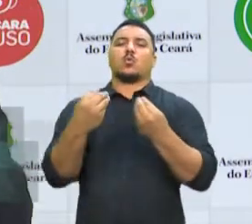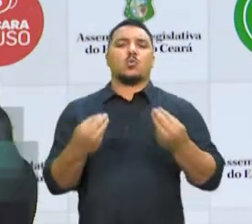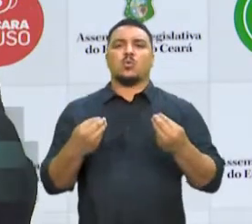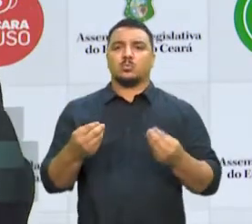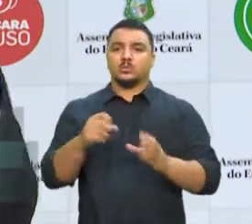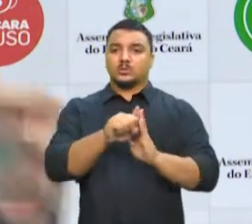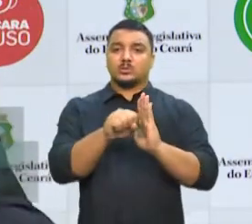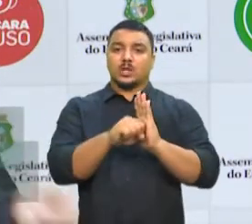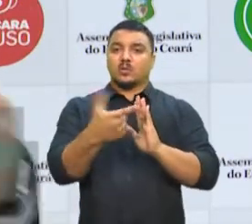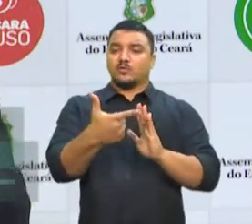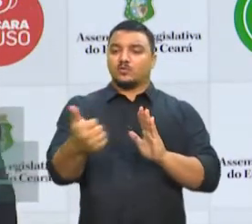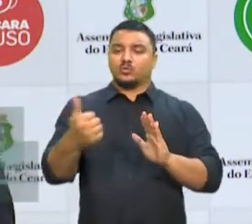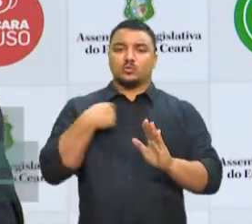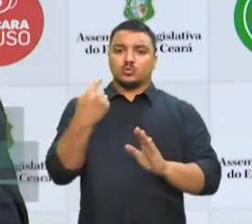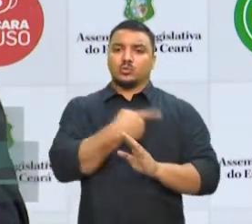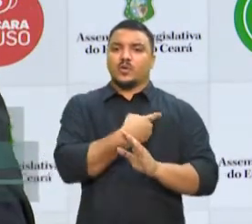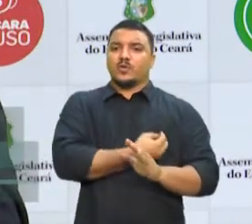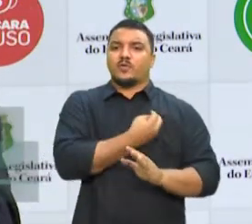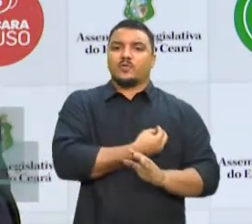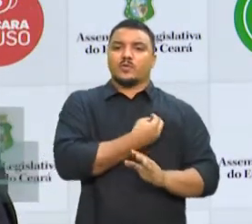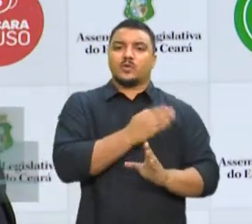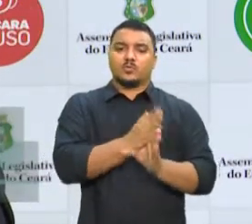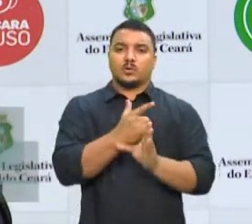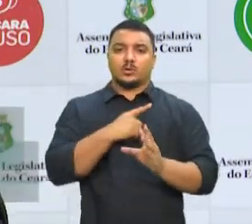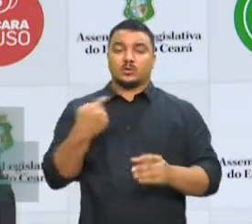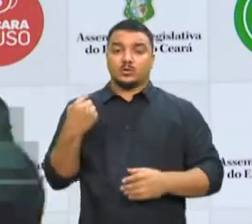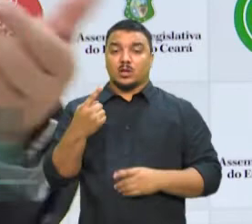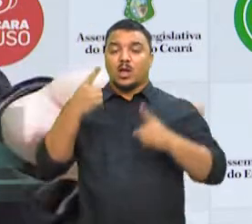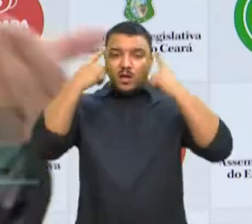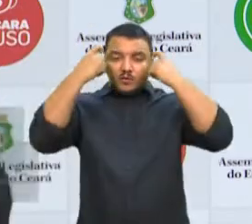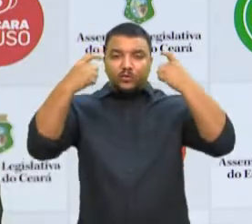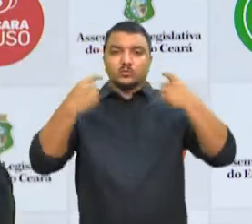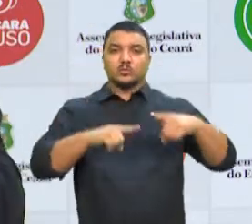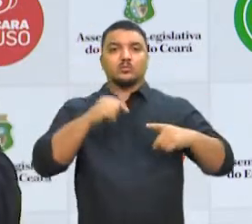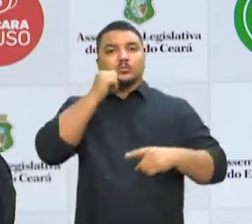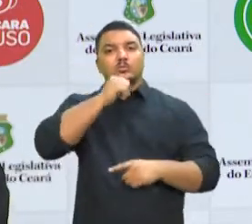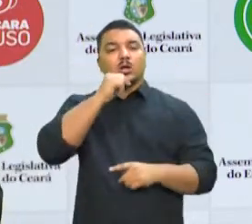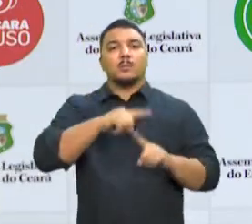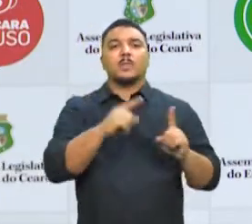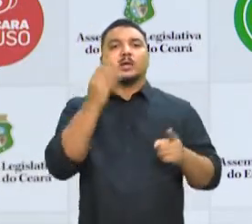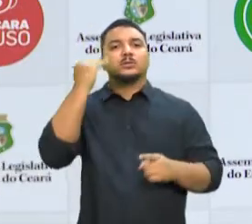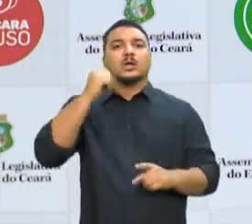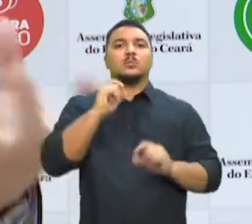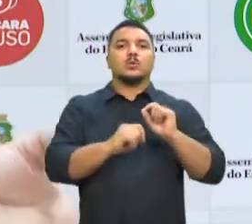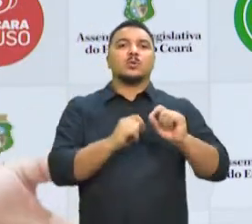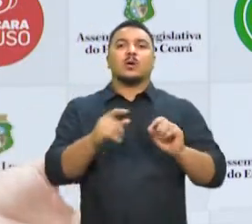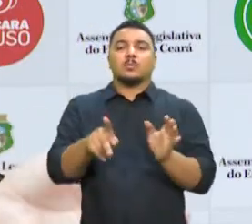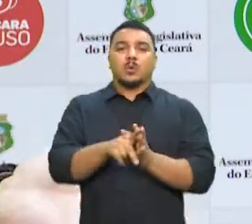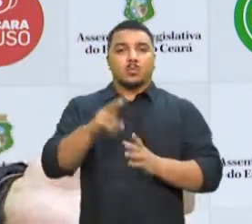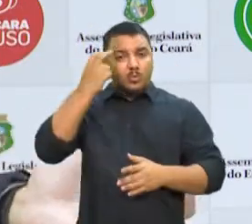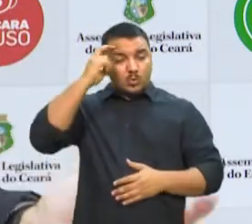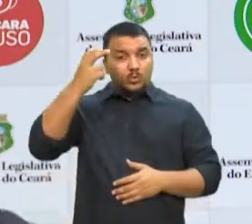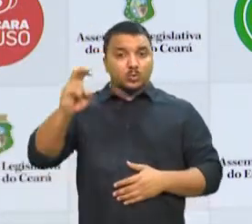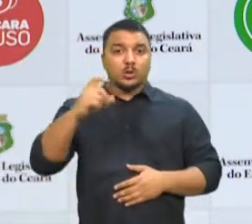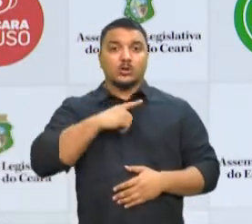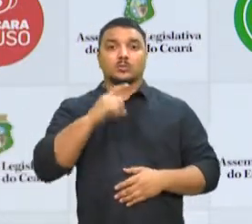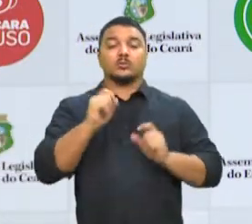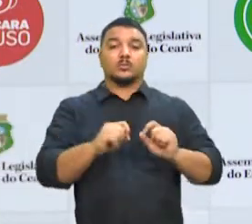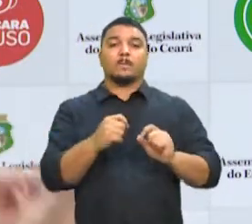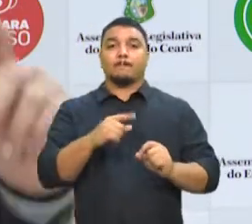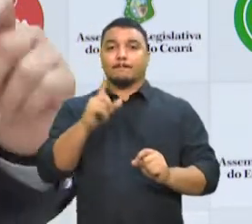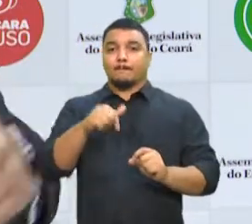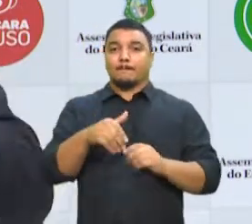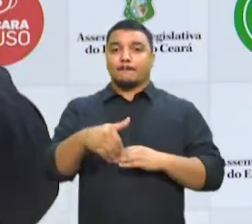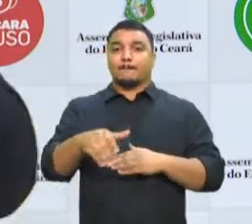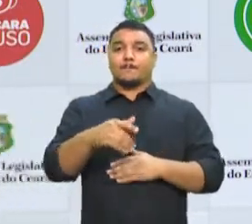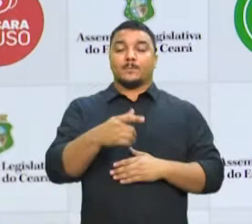XXI, a gente conviver com essa chaga que é a violência contra a mulher, mas a gente sabe que isso é um problema cultural, que com o advento da Lei Maria da